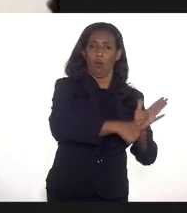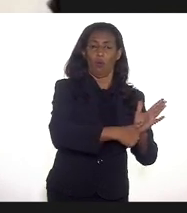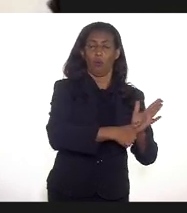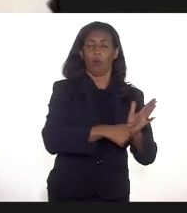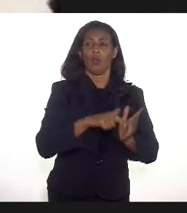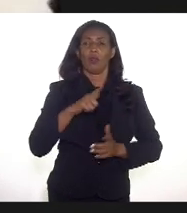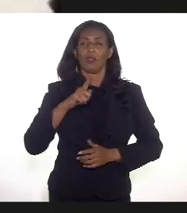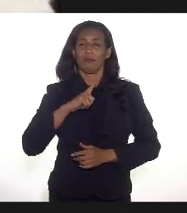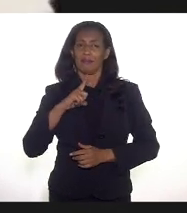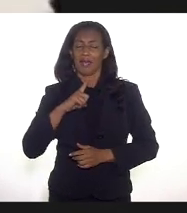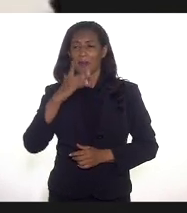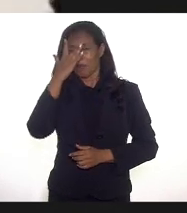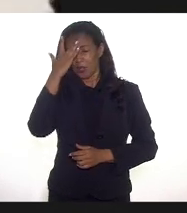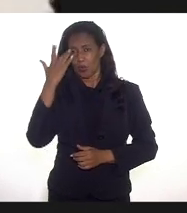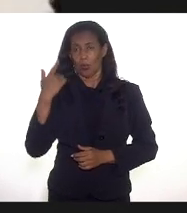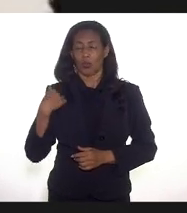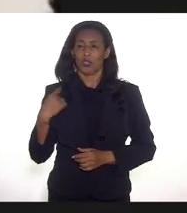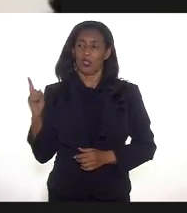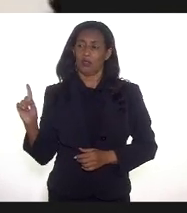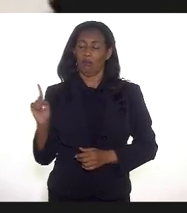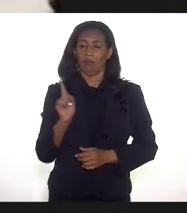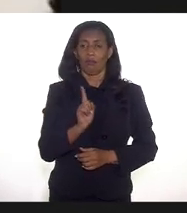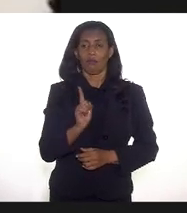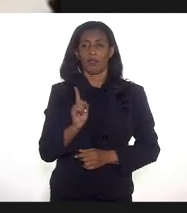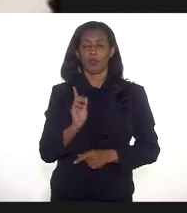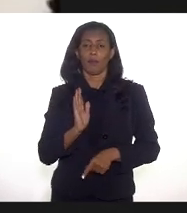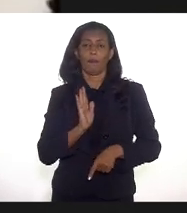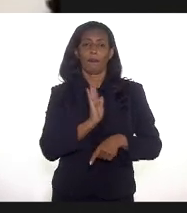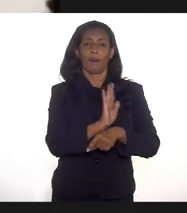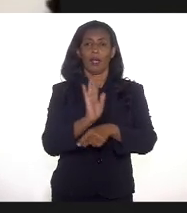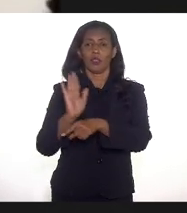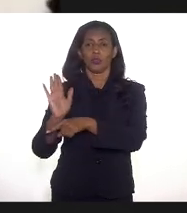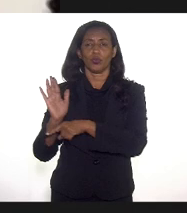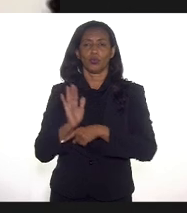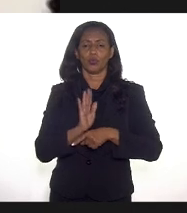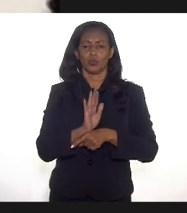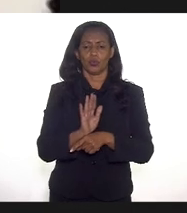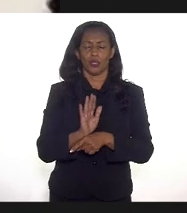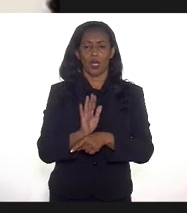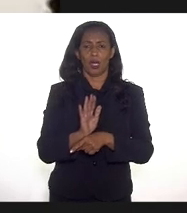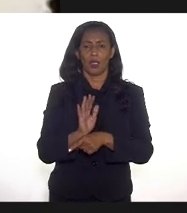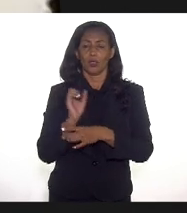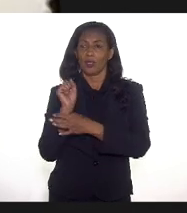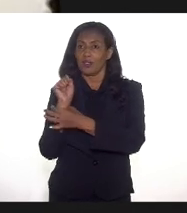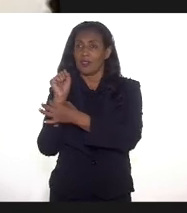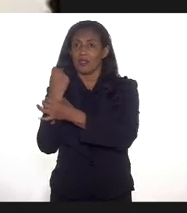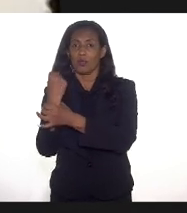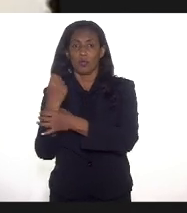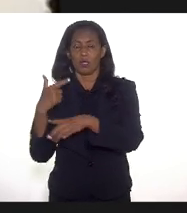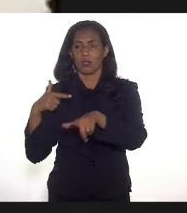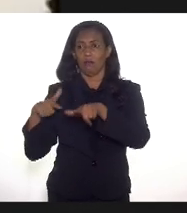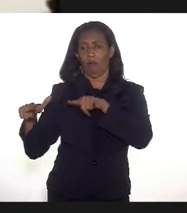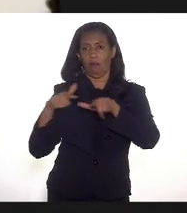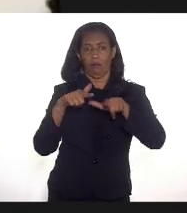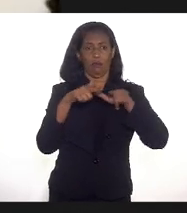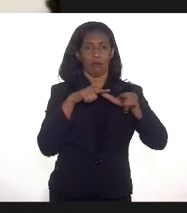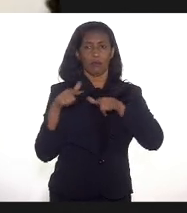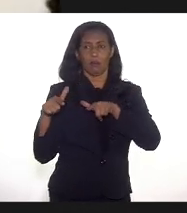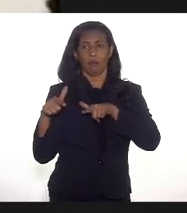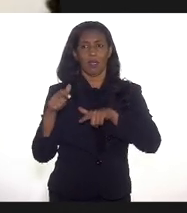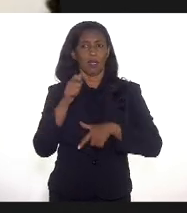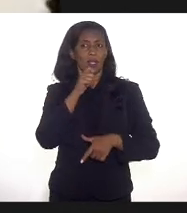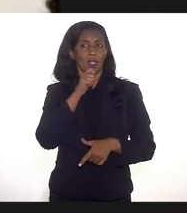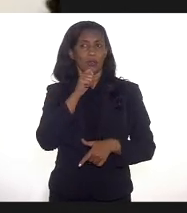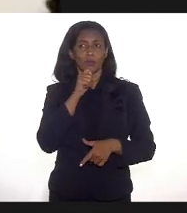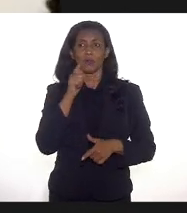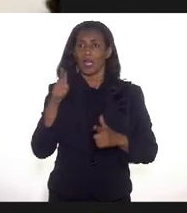por conta própria ajudar na secretaria, ajudar com material impresso, só que eles não têm segurança. Estão aí à mercê